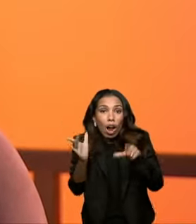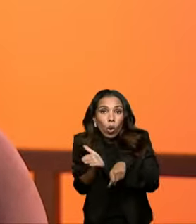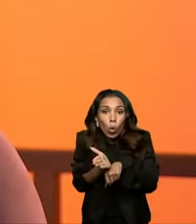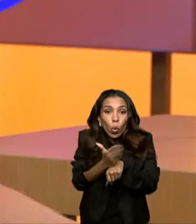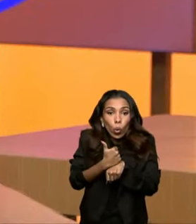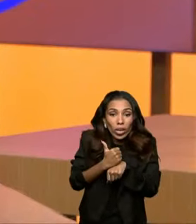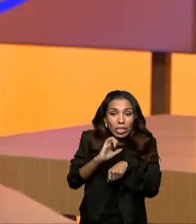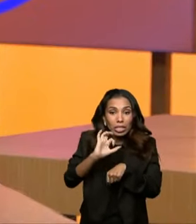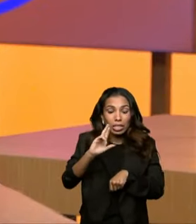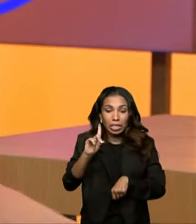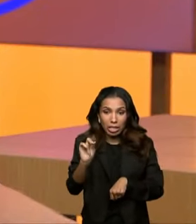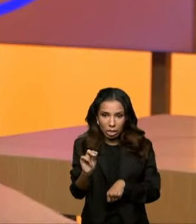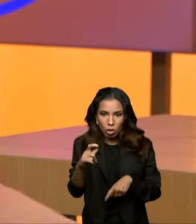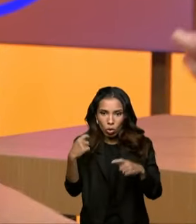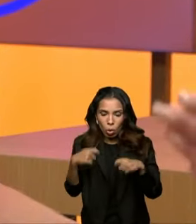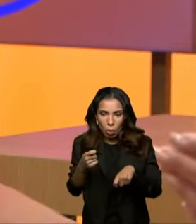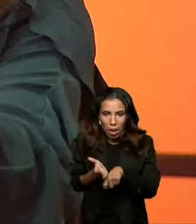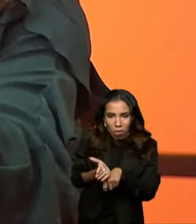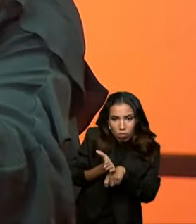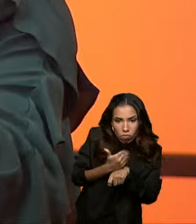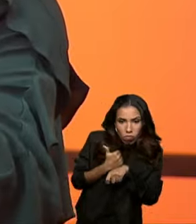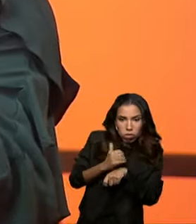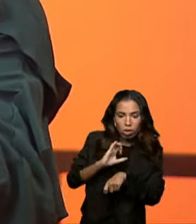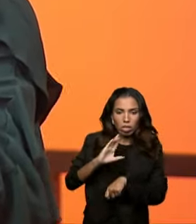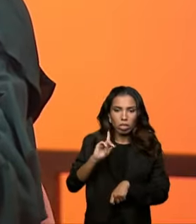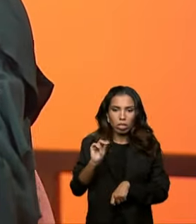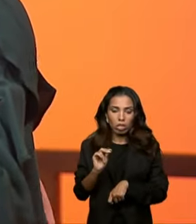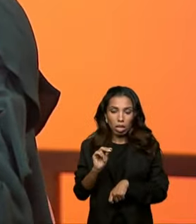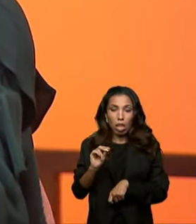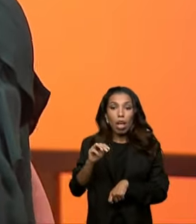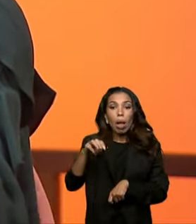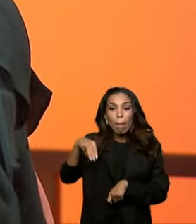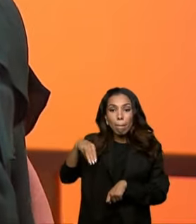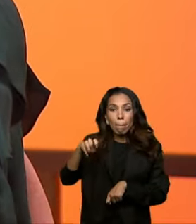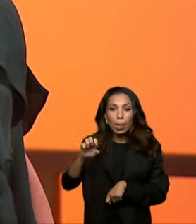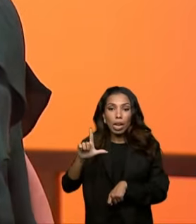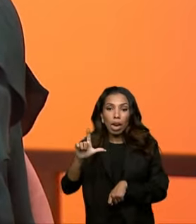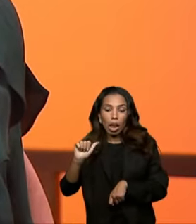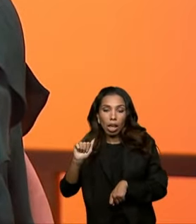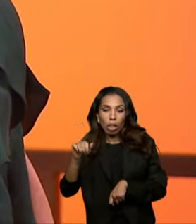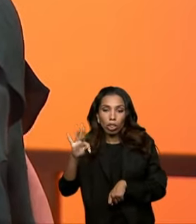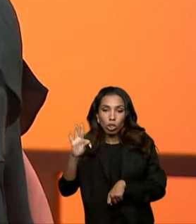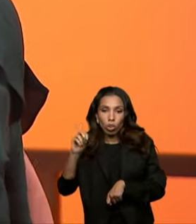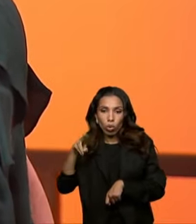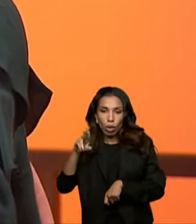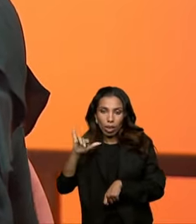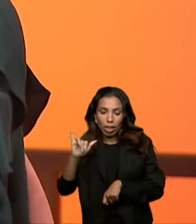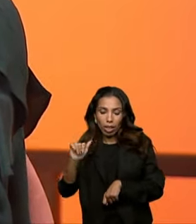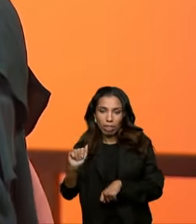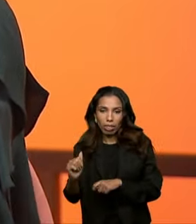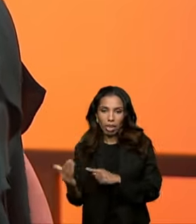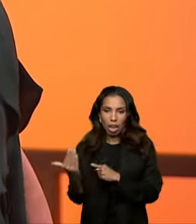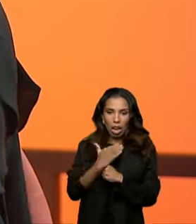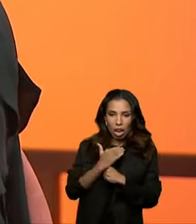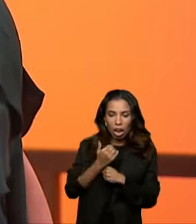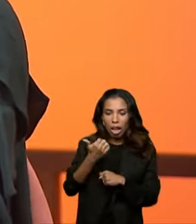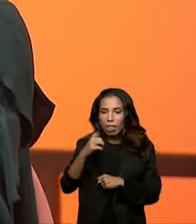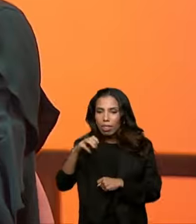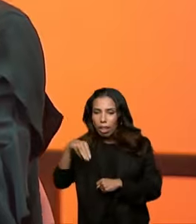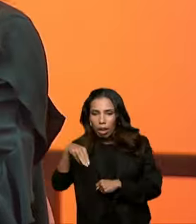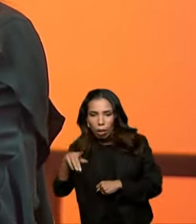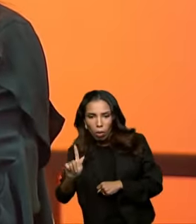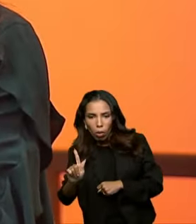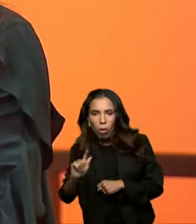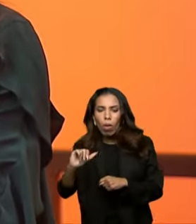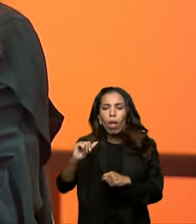aquela janela que eu falei para mais cedo, a melatonina vai ajudar nesse sentido. Tá. Mas não são 10 miligramas, é uma